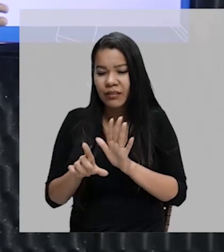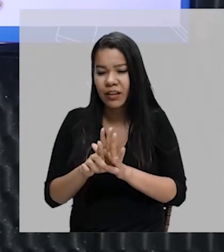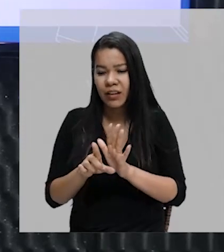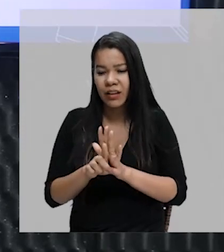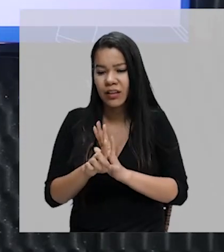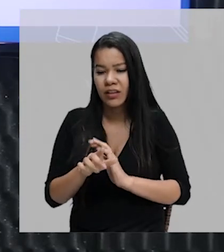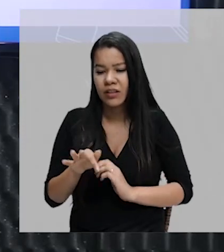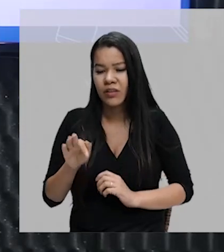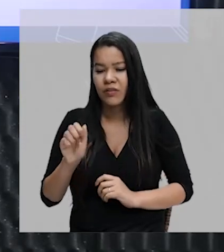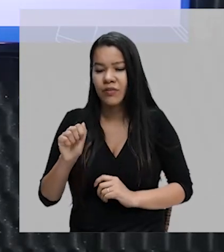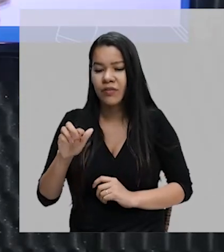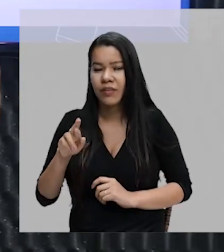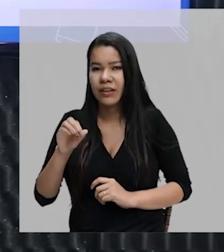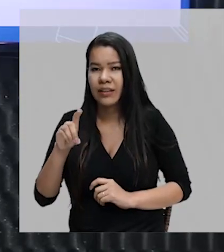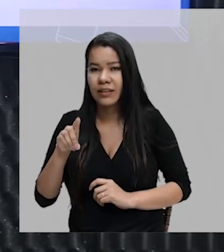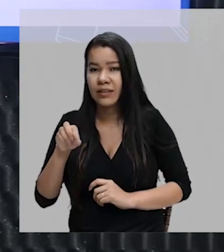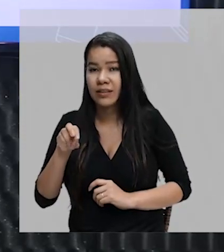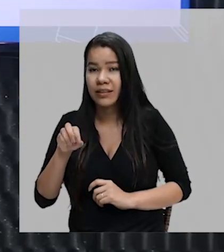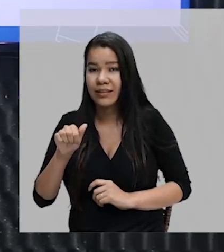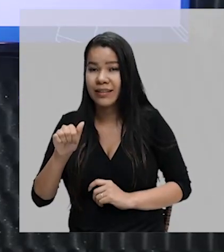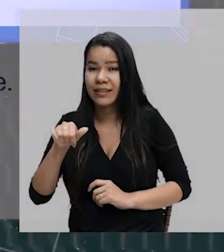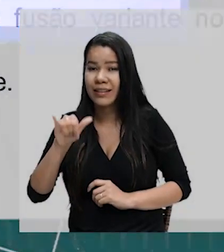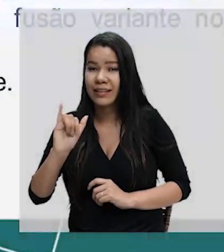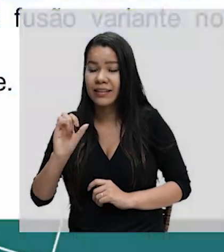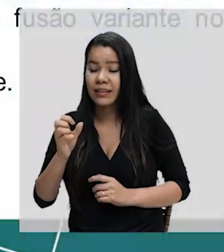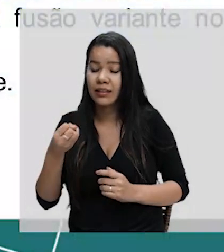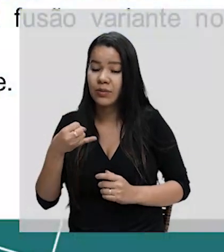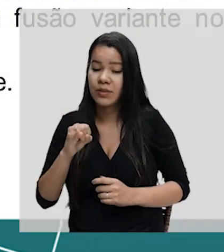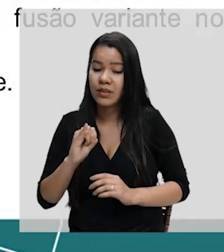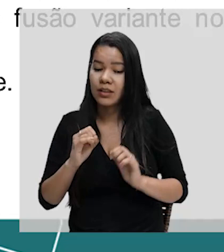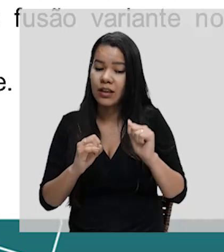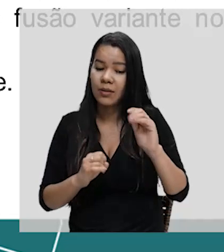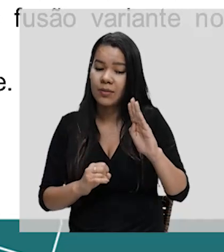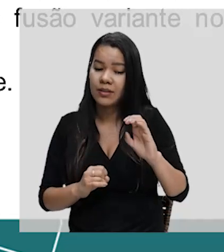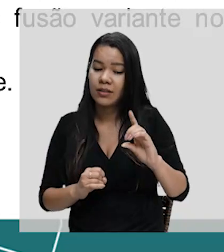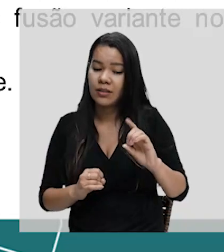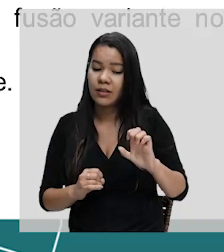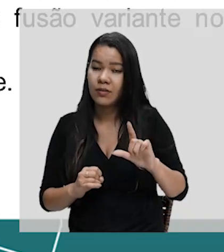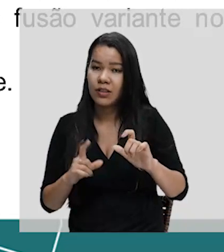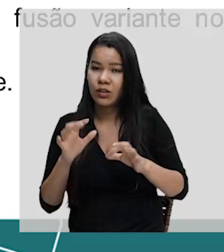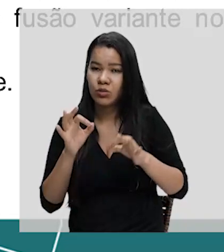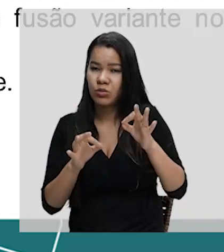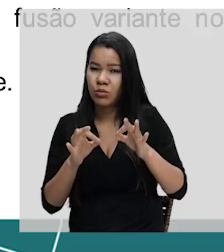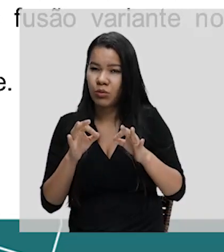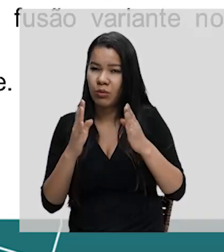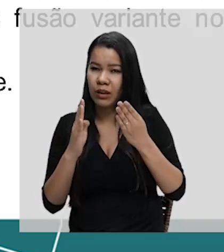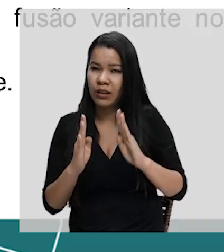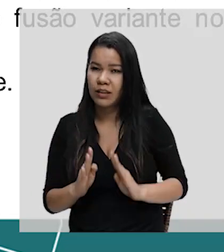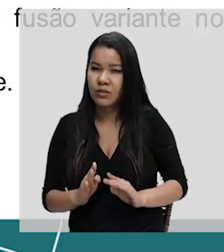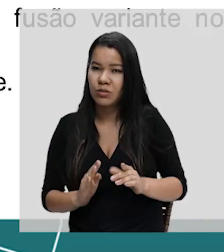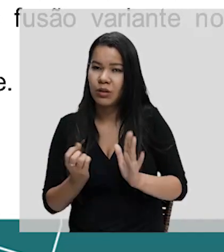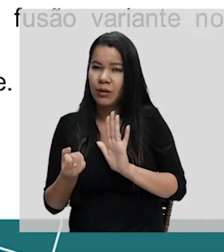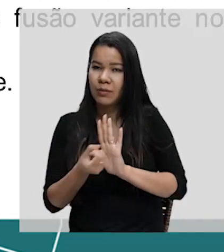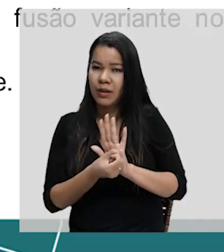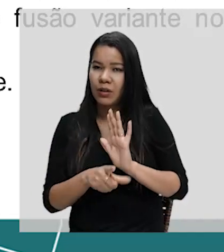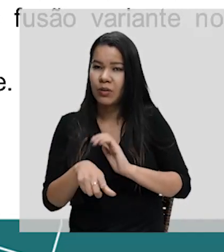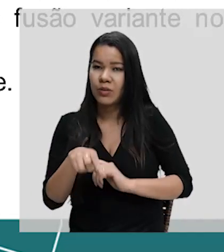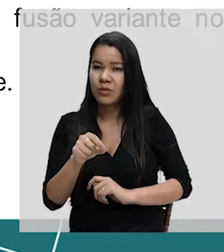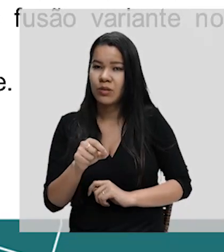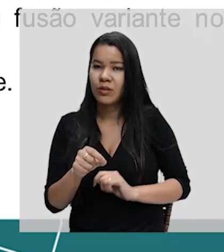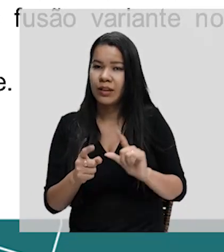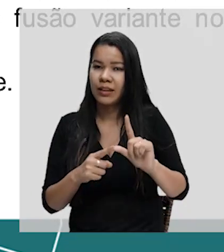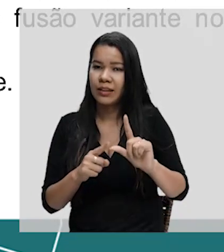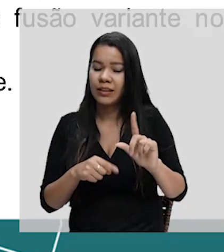você julgou, certo? E marcou a letra B, você acertou, né? O fluxo